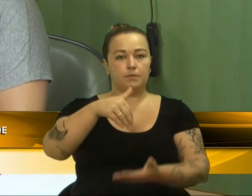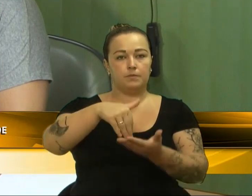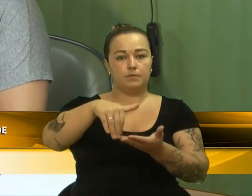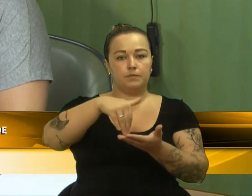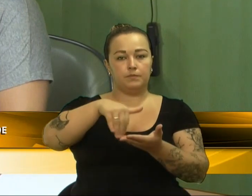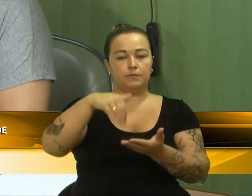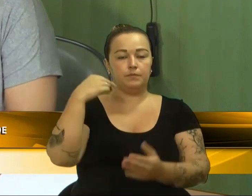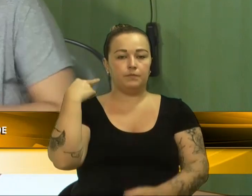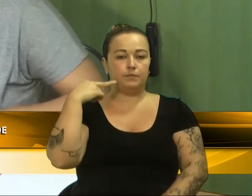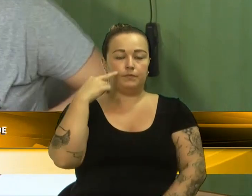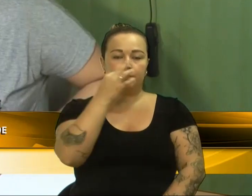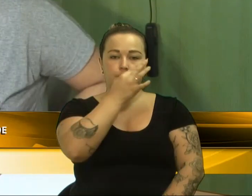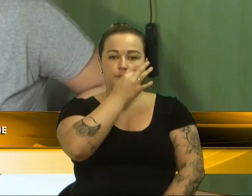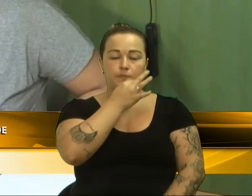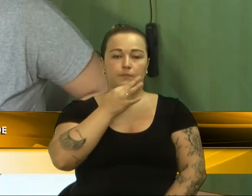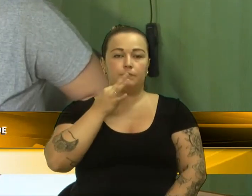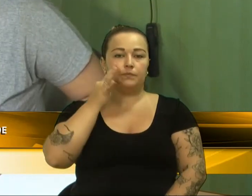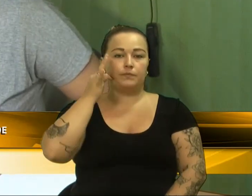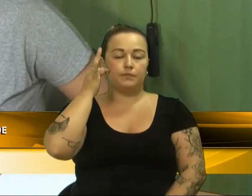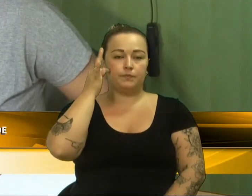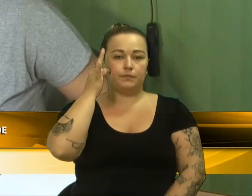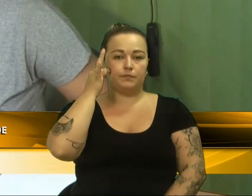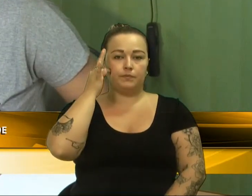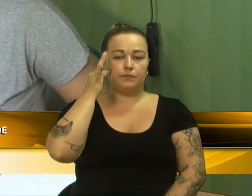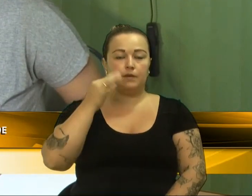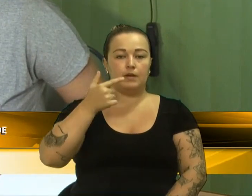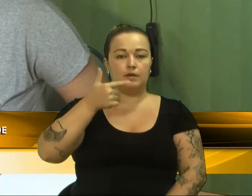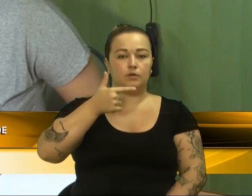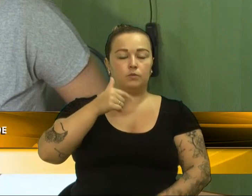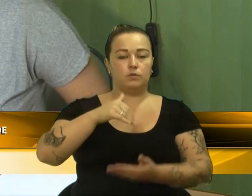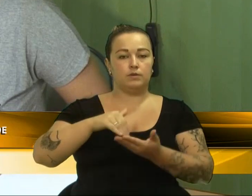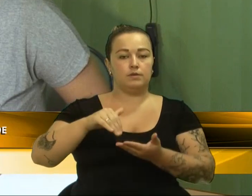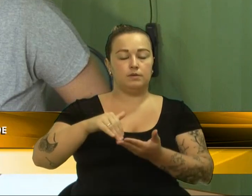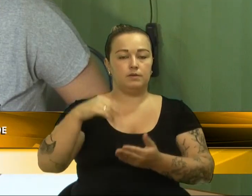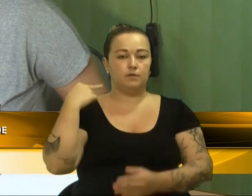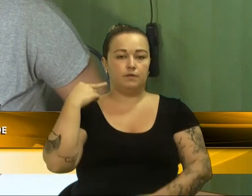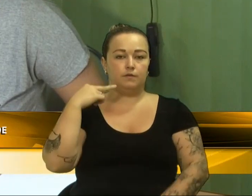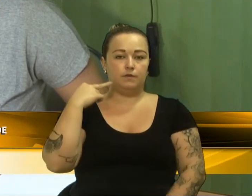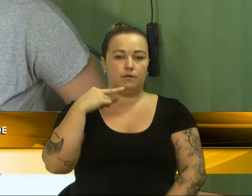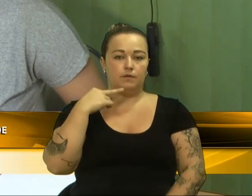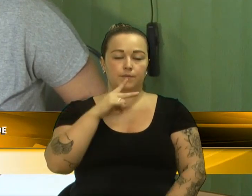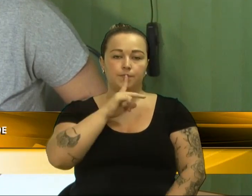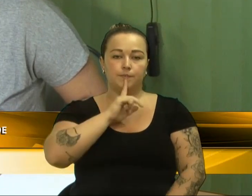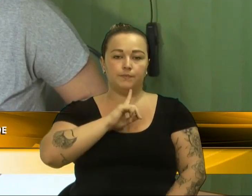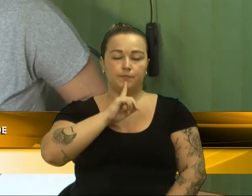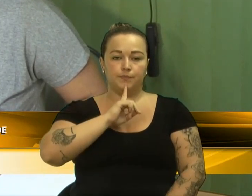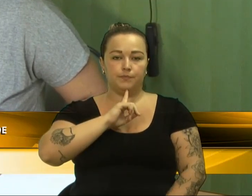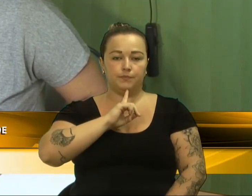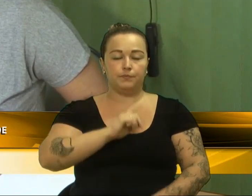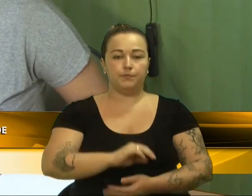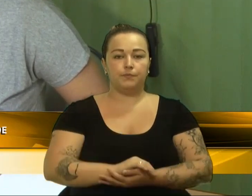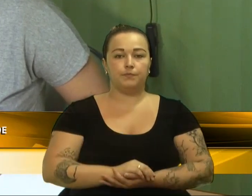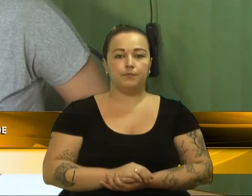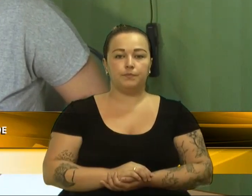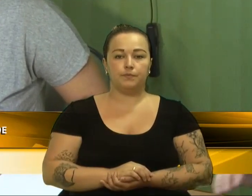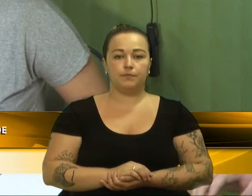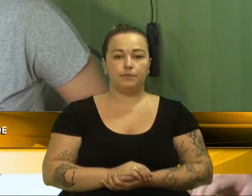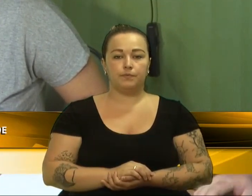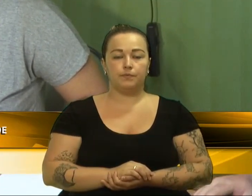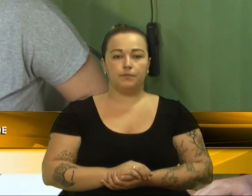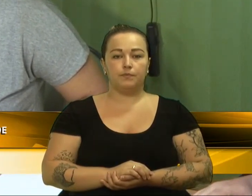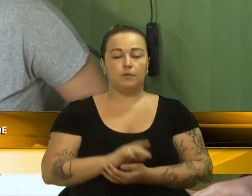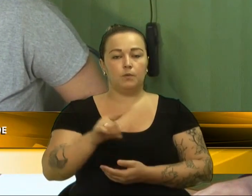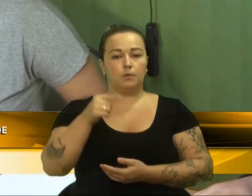secretária, vereadora Tatiane Frisso, do Solidariedade. Segundo secretário, vereador Alberto Meneguzzi, do PSB. Demais